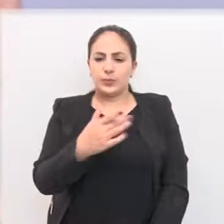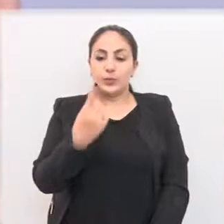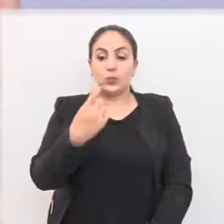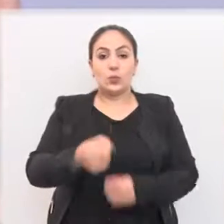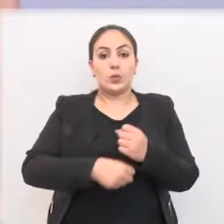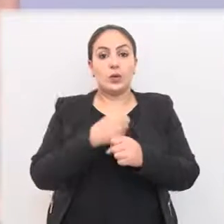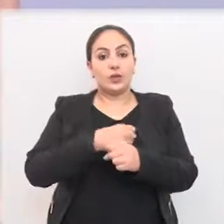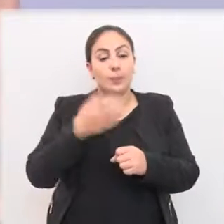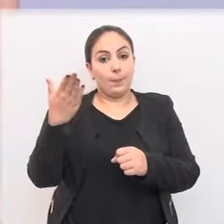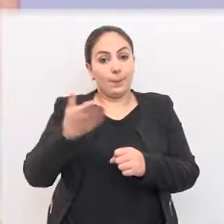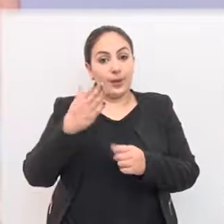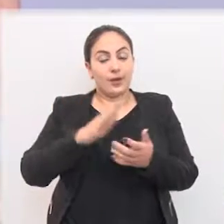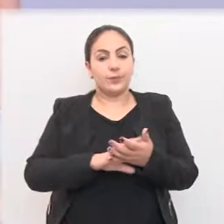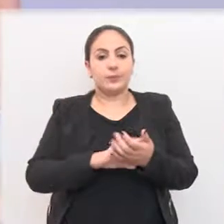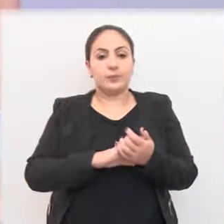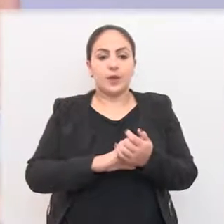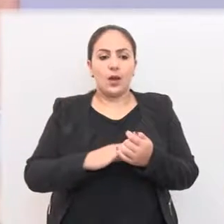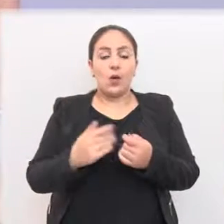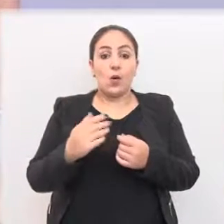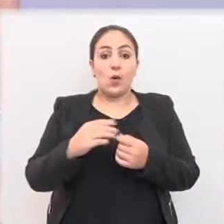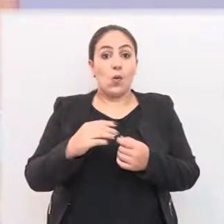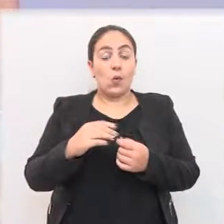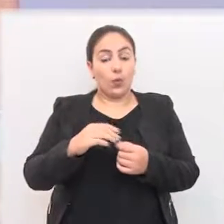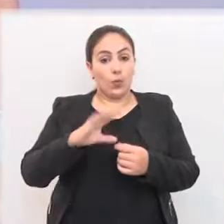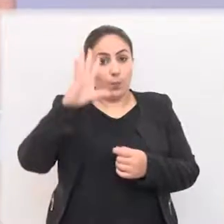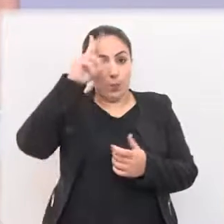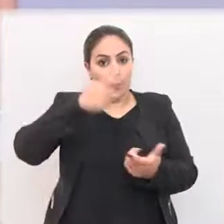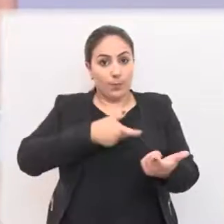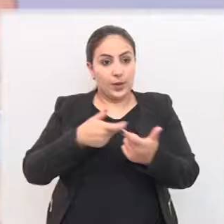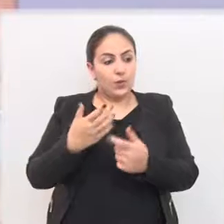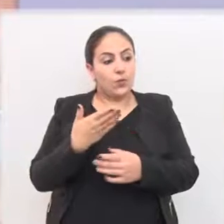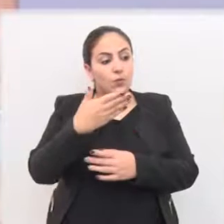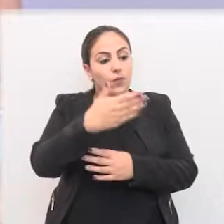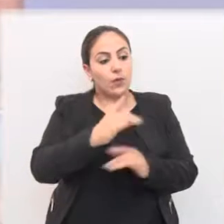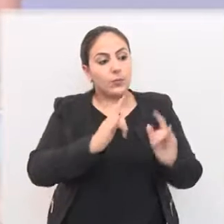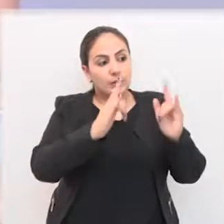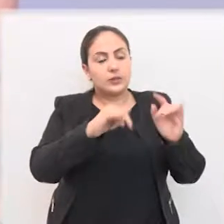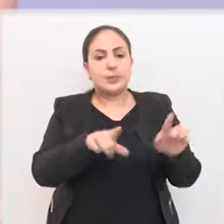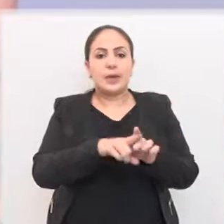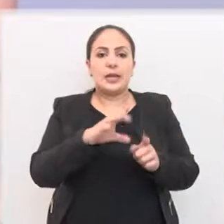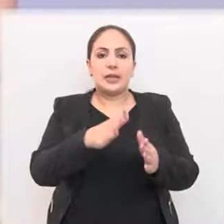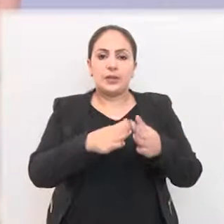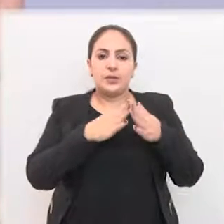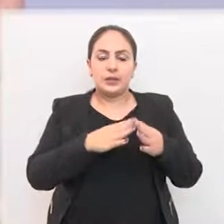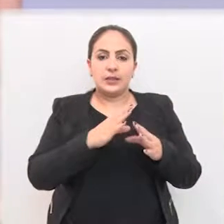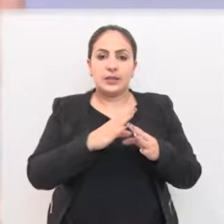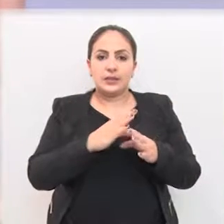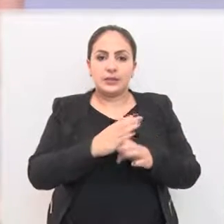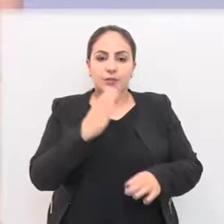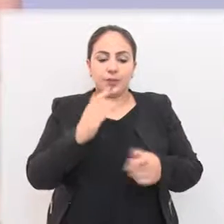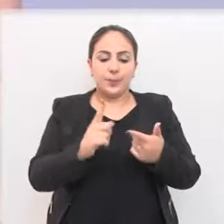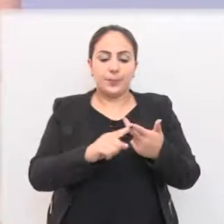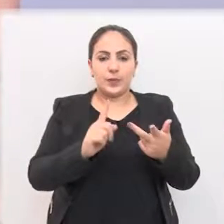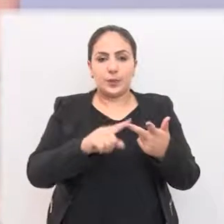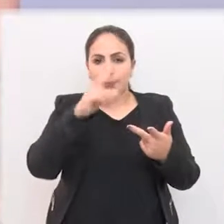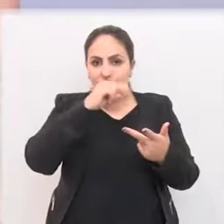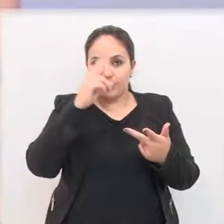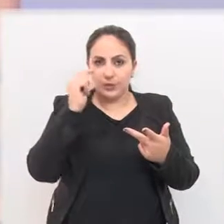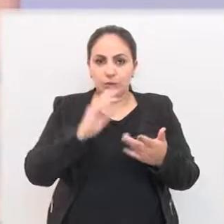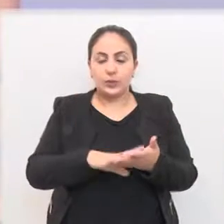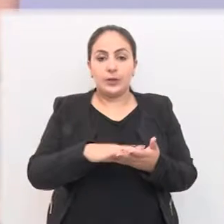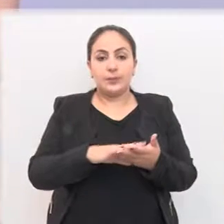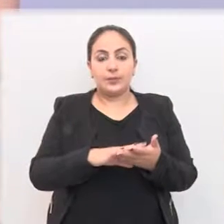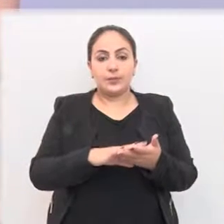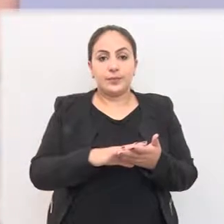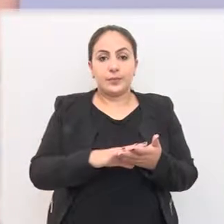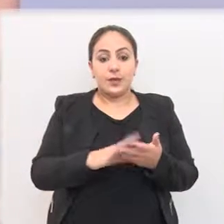Há cerca de um ano e meio, uma vistoria do Corpo de Bombeiros, Defesa Civil e Prefeitura interditou o edifício